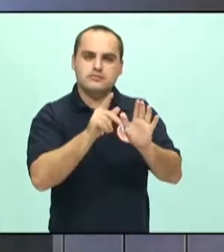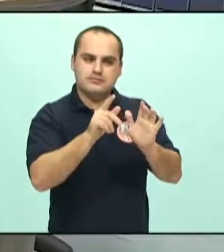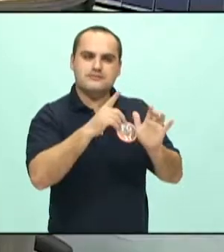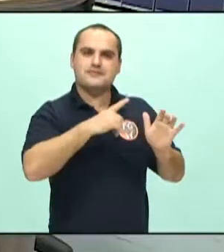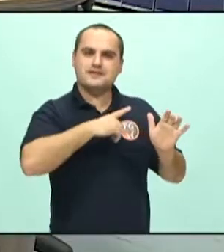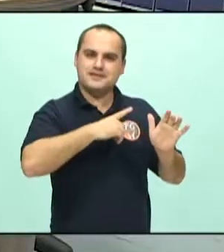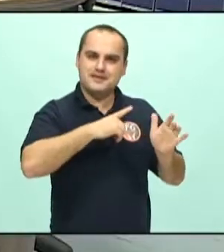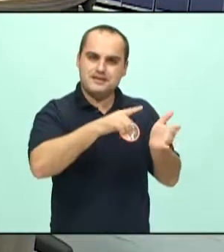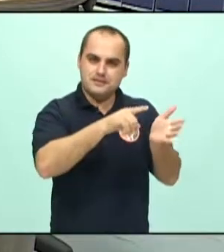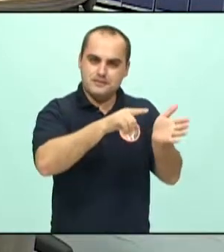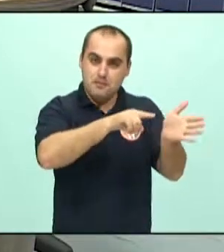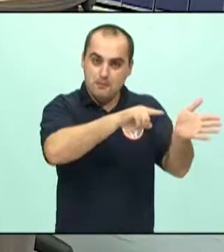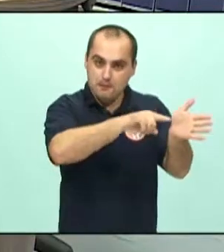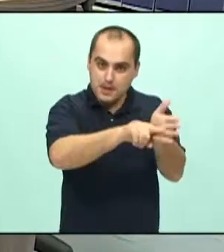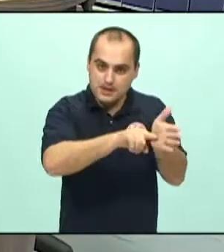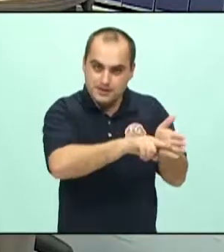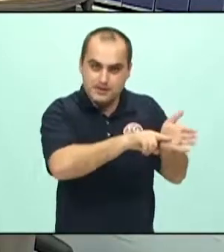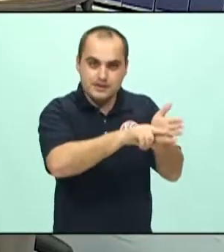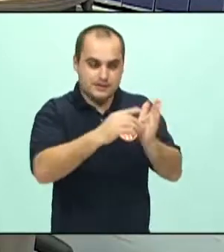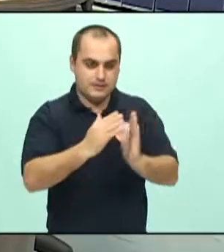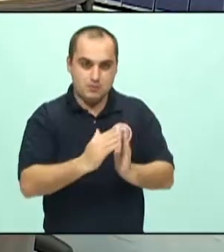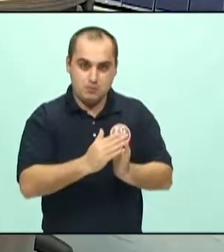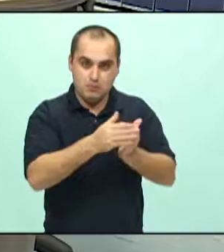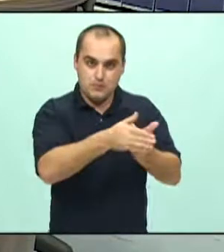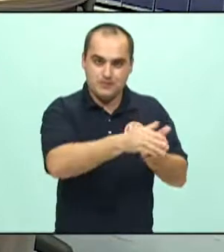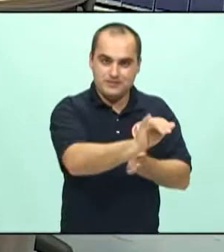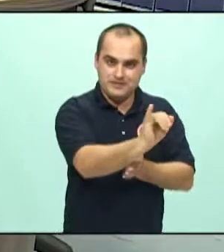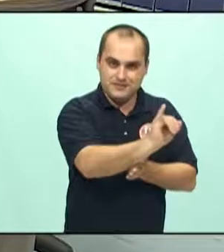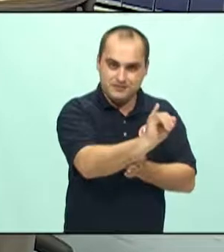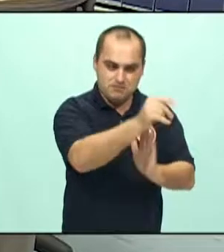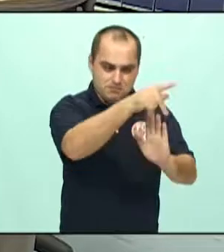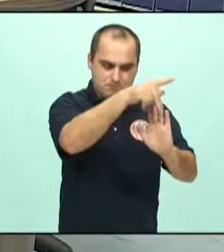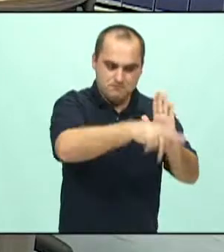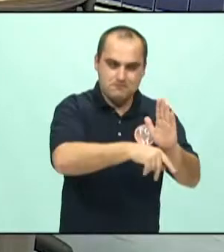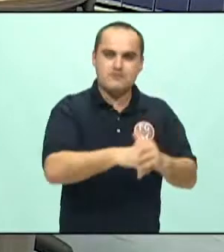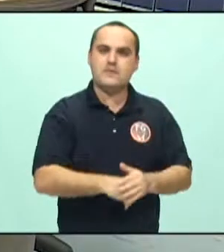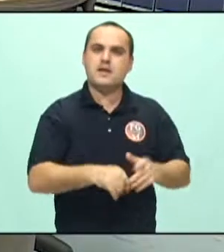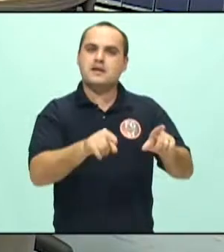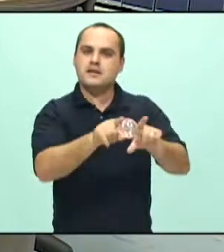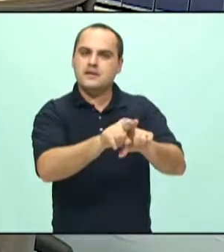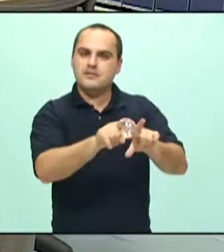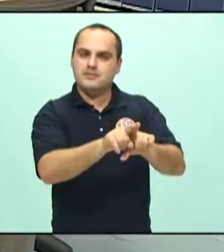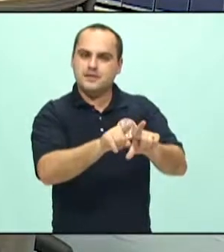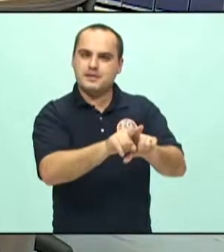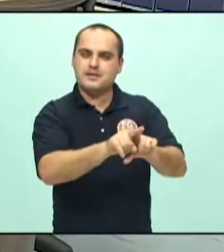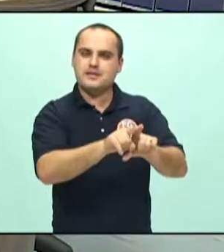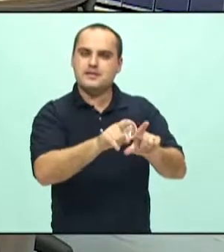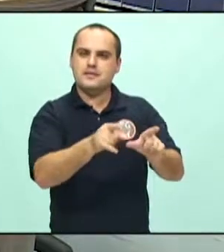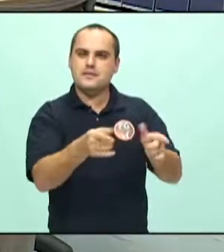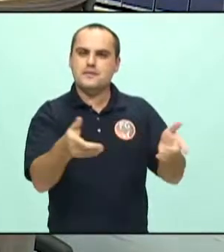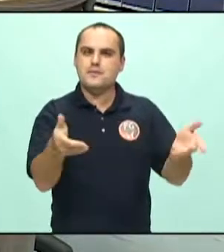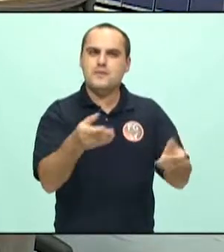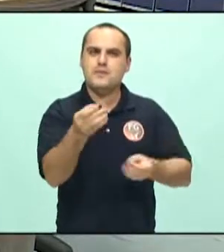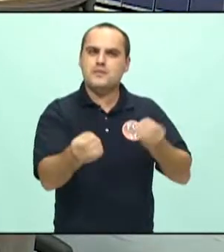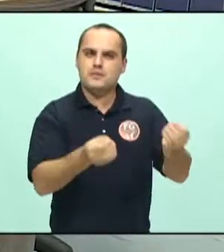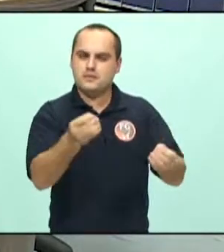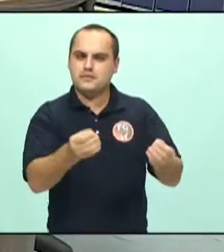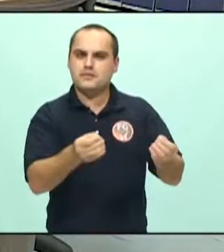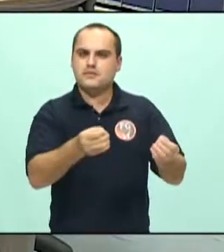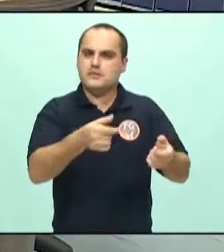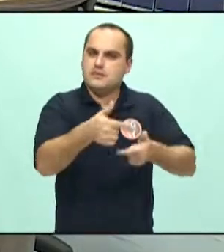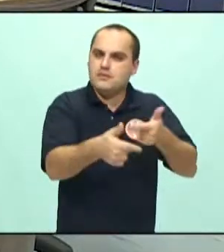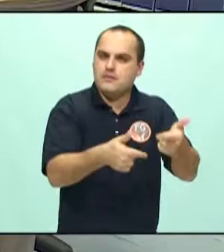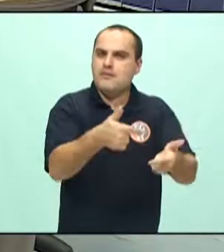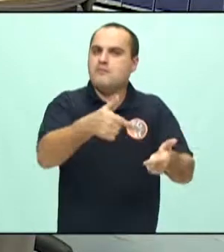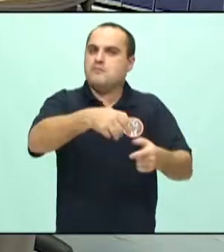o Berço de Itajaí, e também da situação dos trabalhadores portuários aqui no município. Primeiro, eu